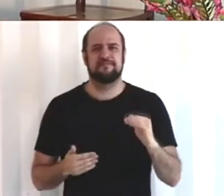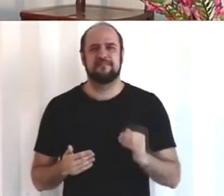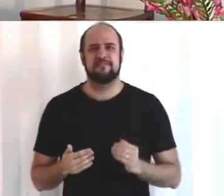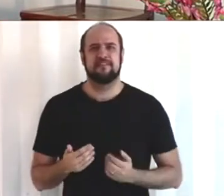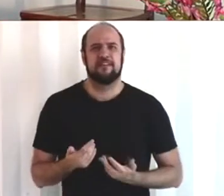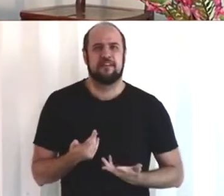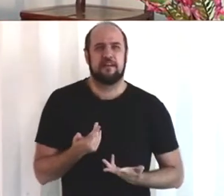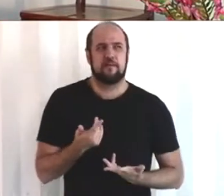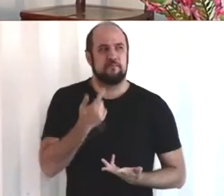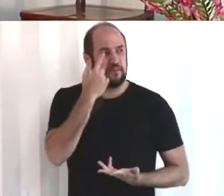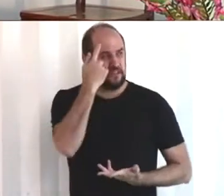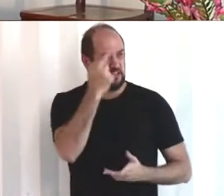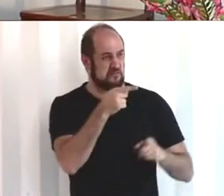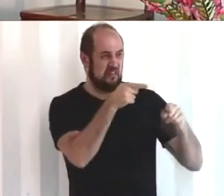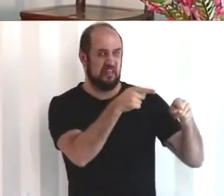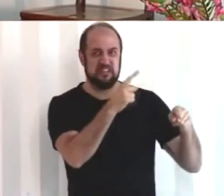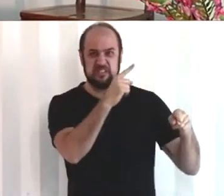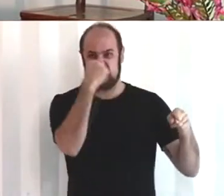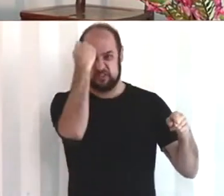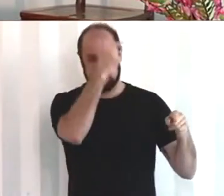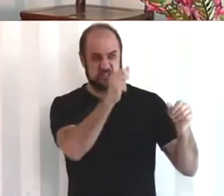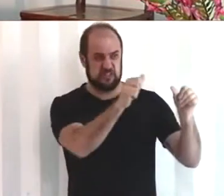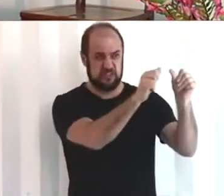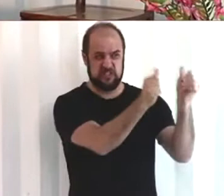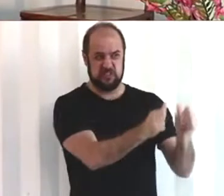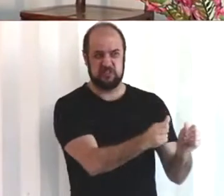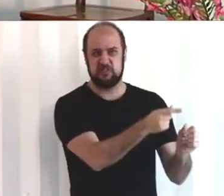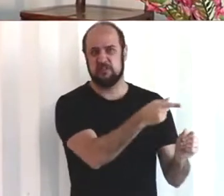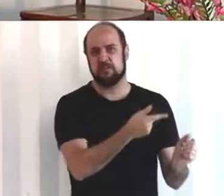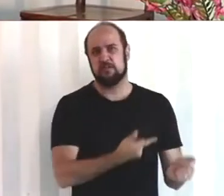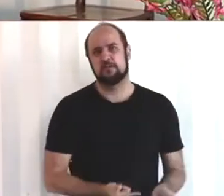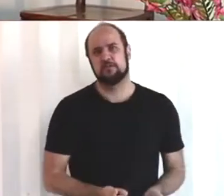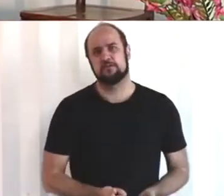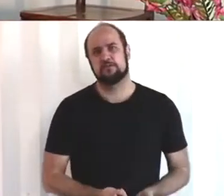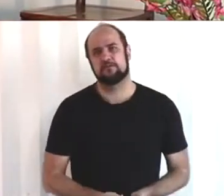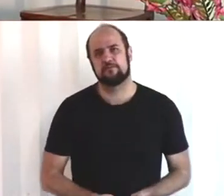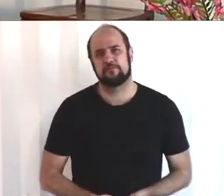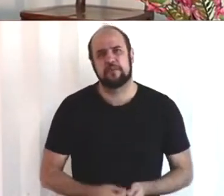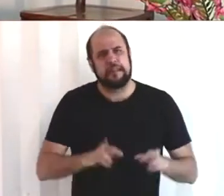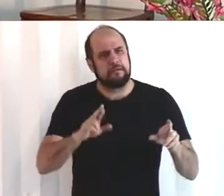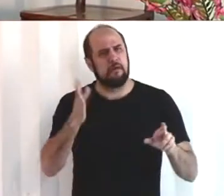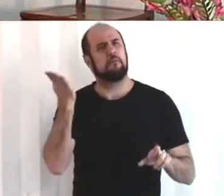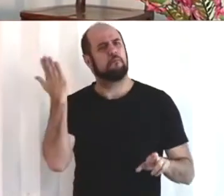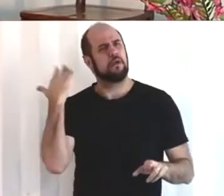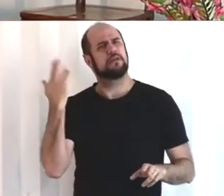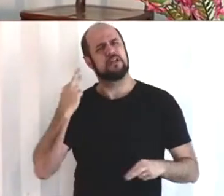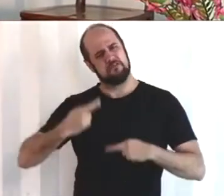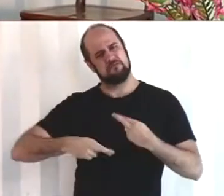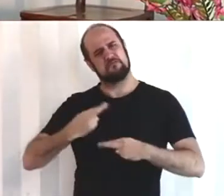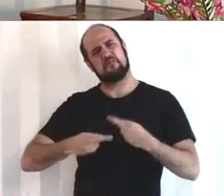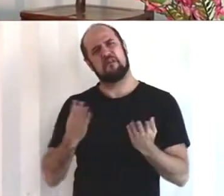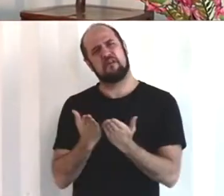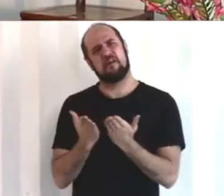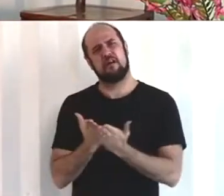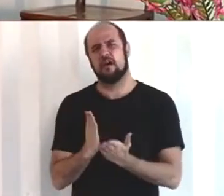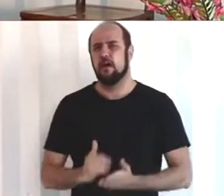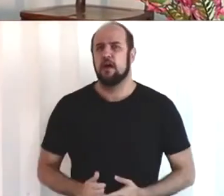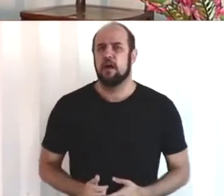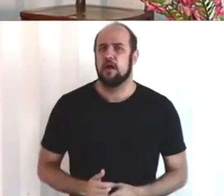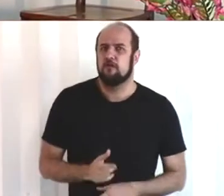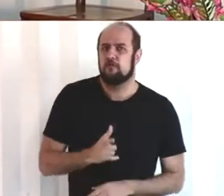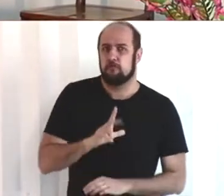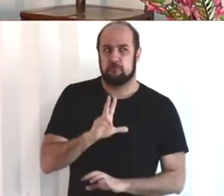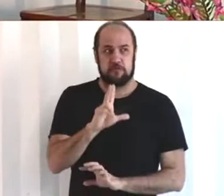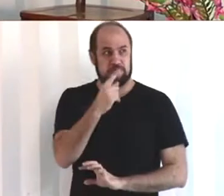àquele templo. E isso aconteceu também naquele tempo da reforma. Havia uma inversão